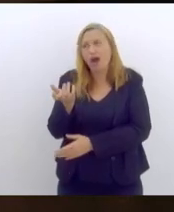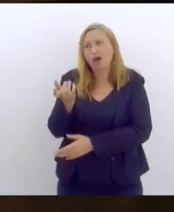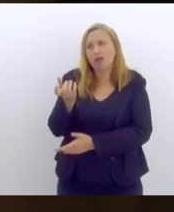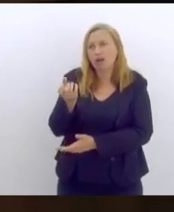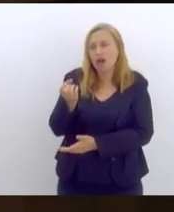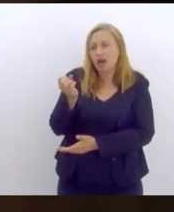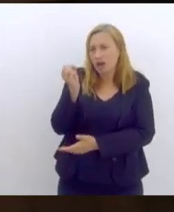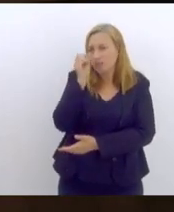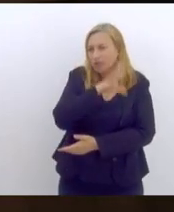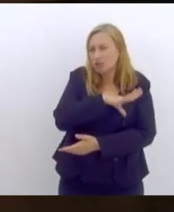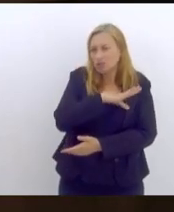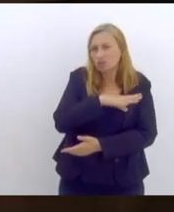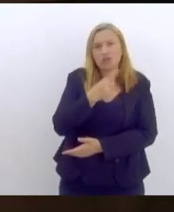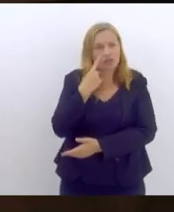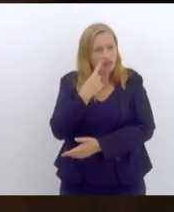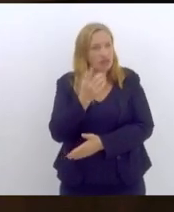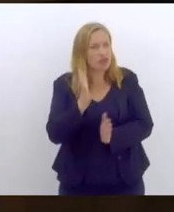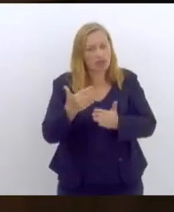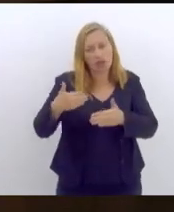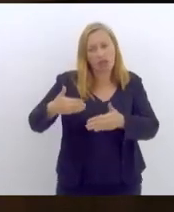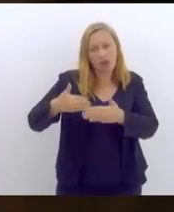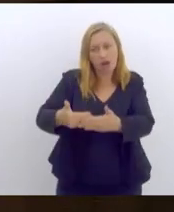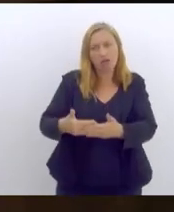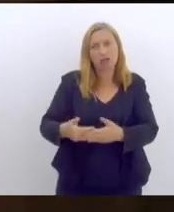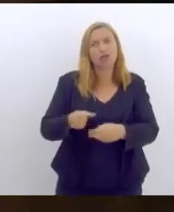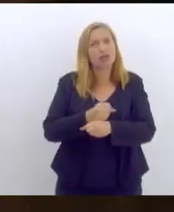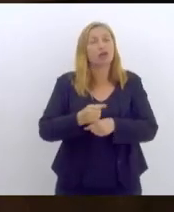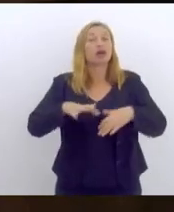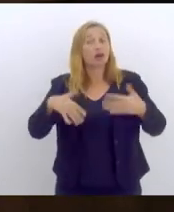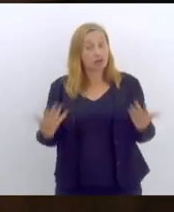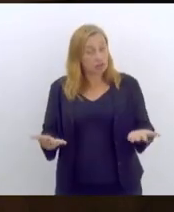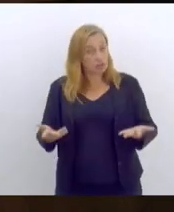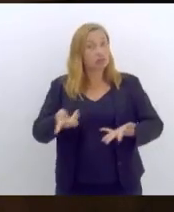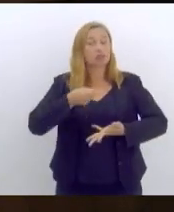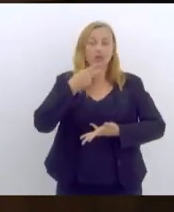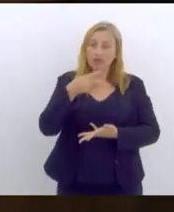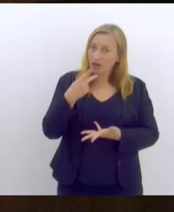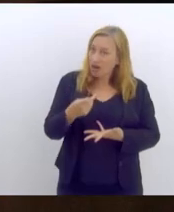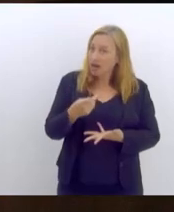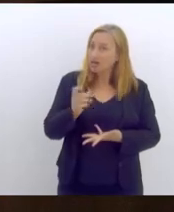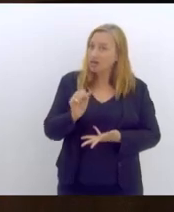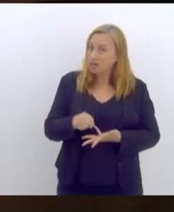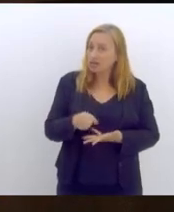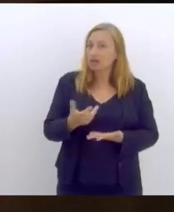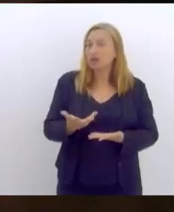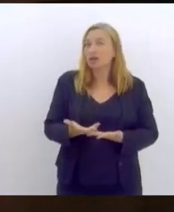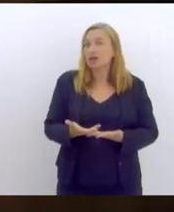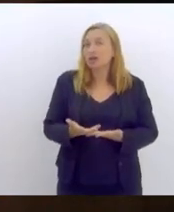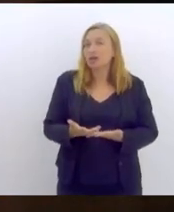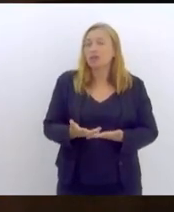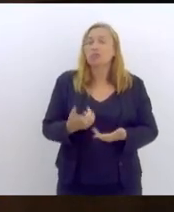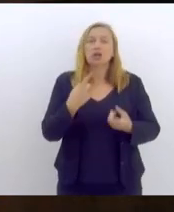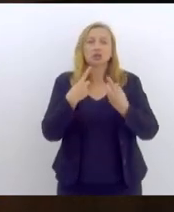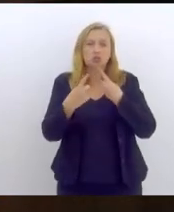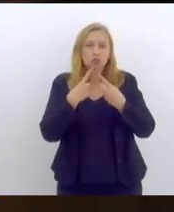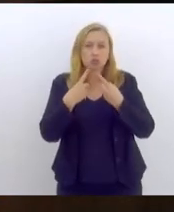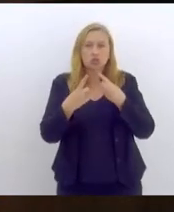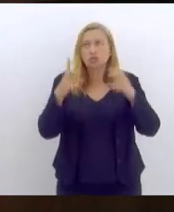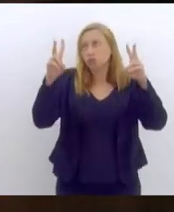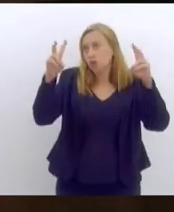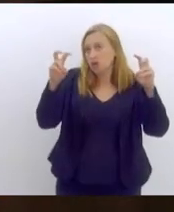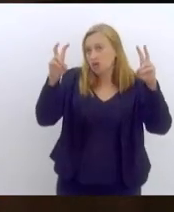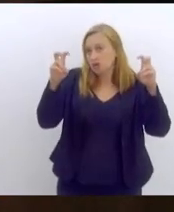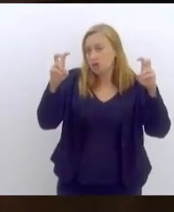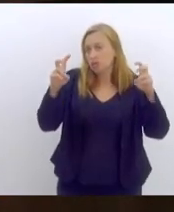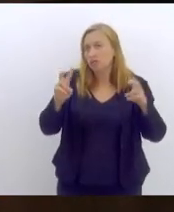que, infelizmente, a gente vai ver aqui ao longo desse ano. Então, eu tenho que manifestar, seja pela discussão da matéria, seja